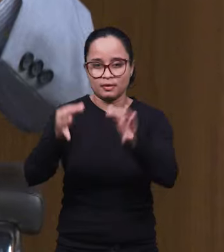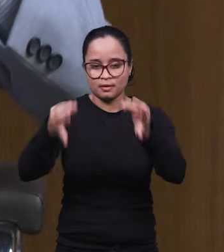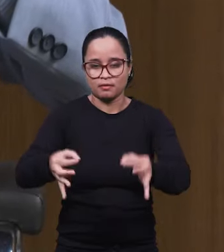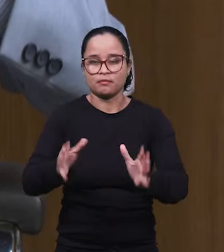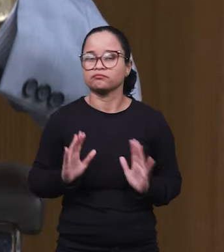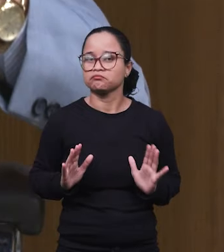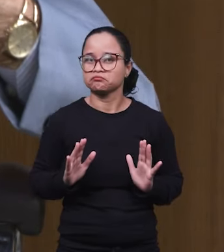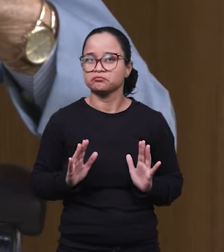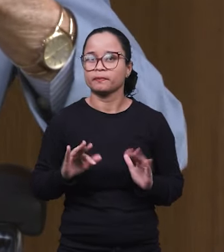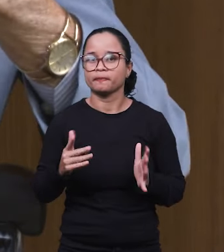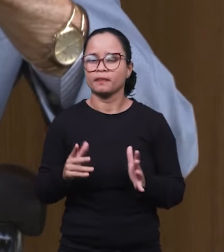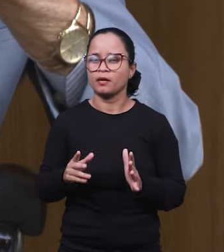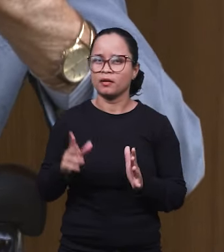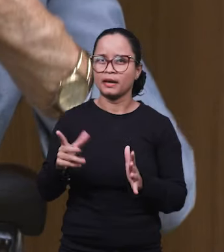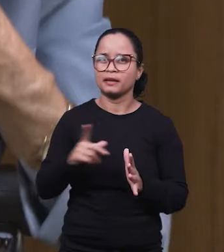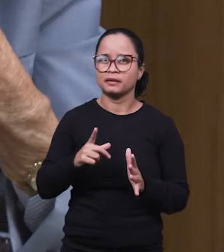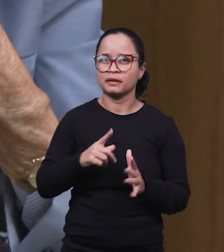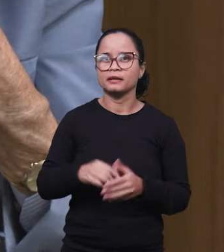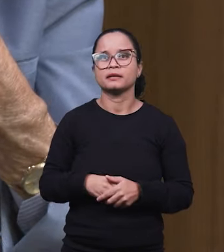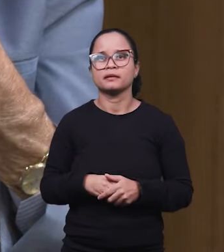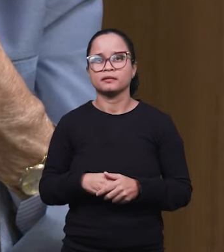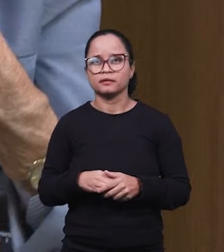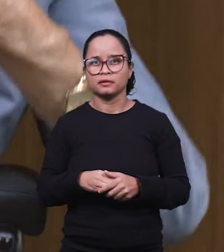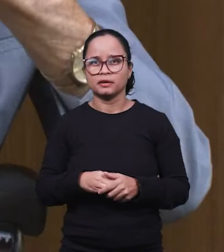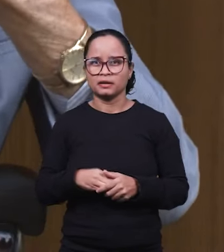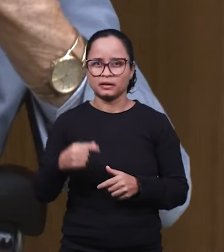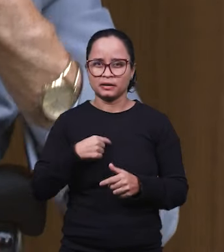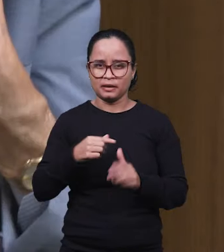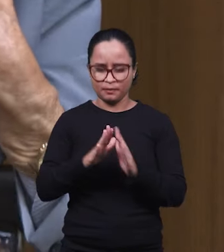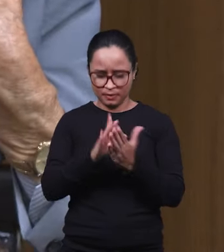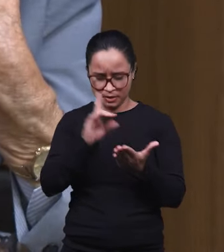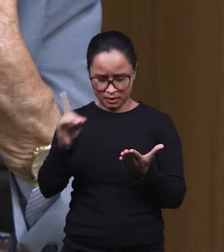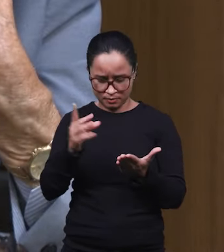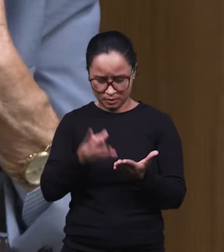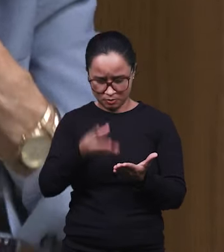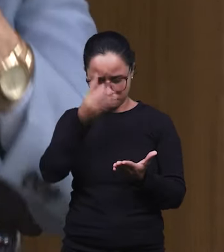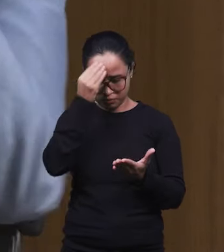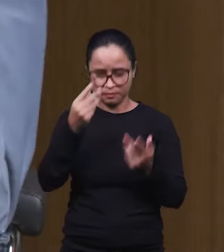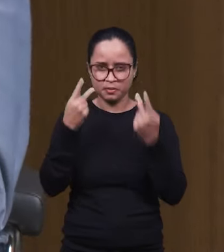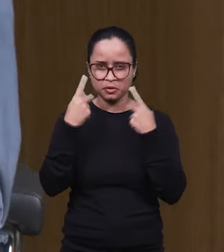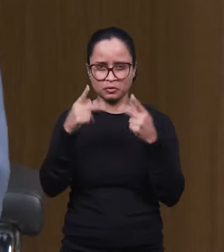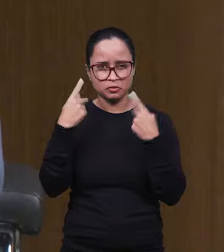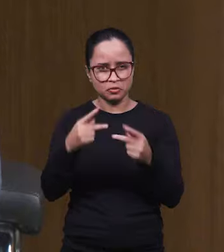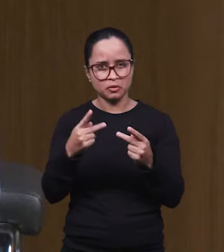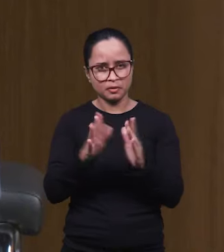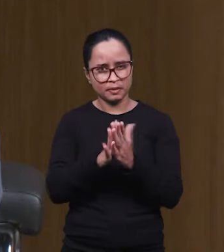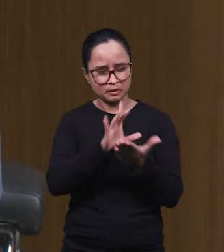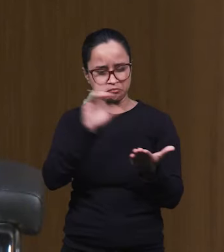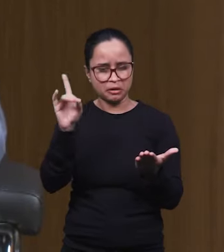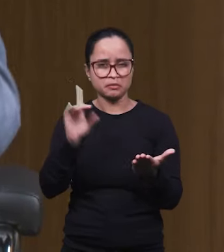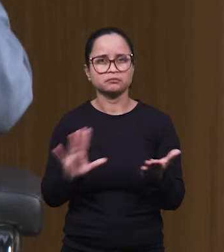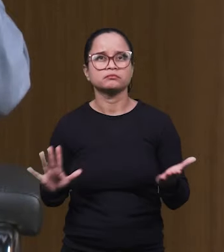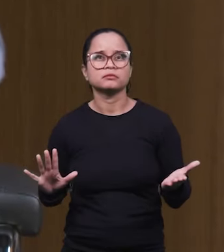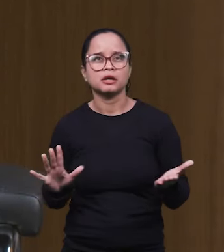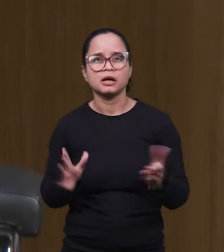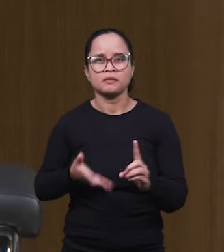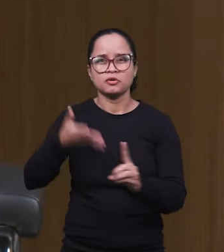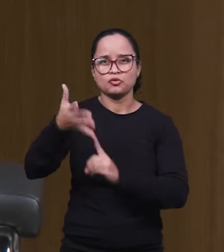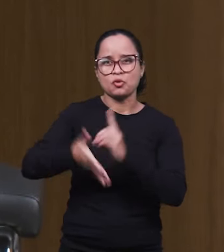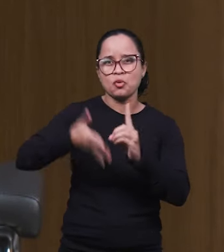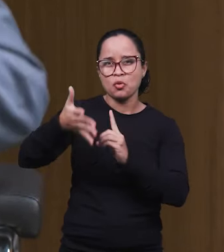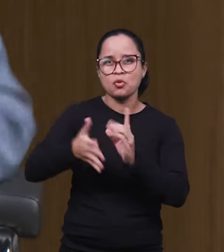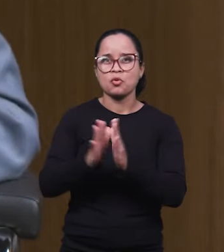Ela trouxe, veio uma mensagem, ele decorou Bíblia, ele pregou Bíblia, ele fez